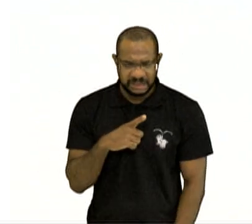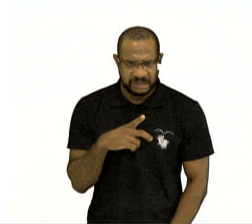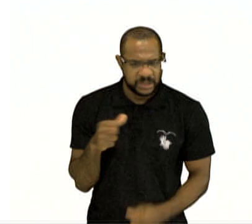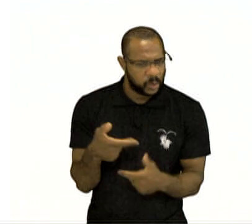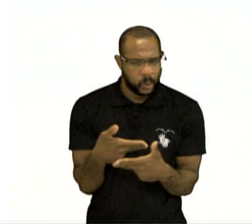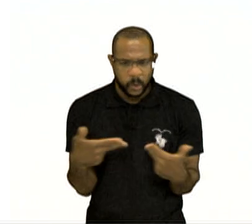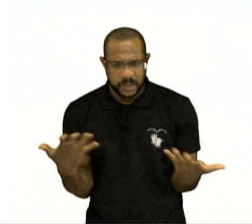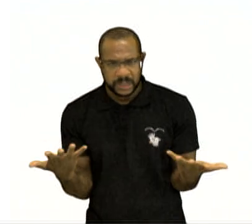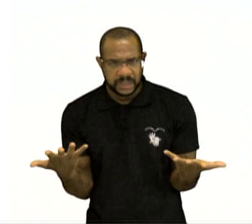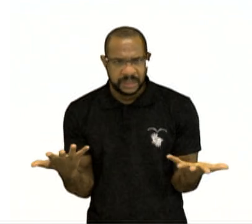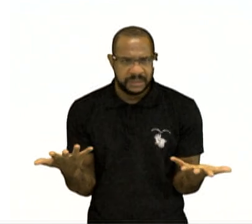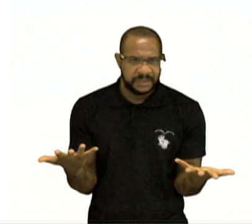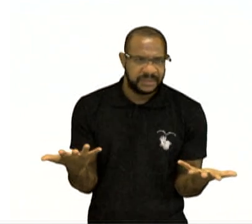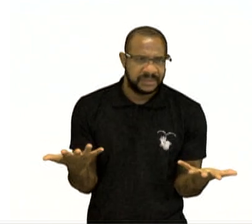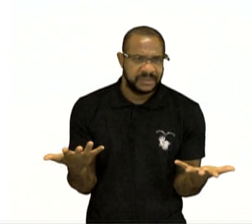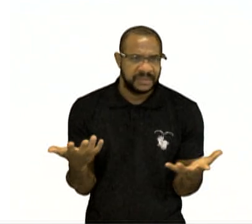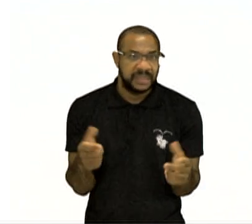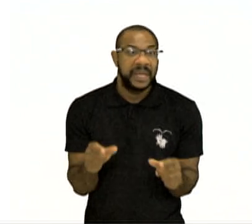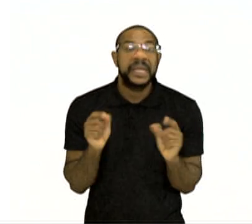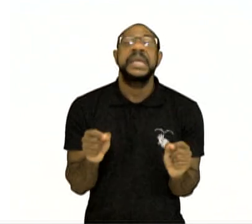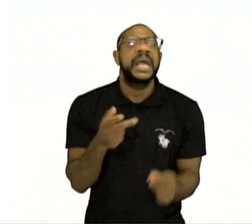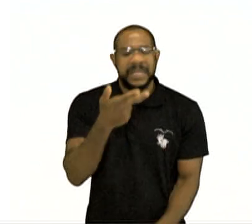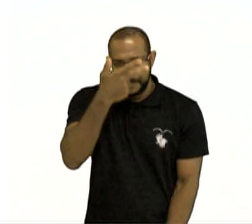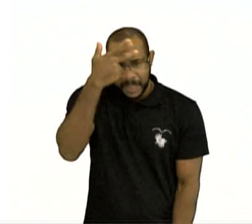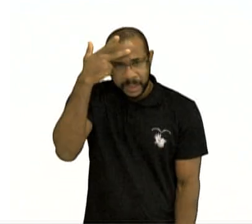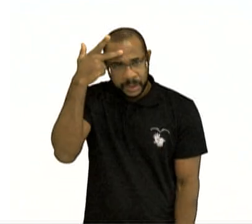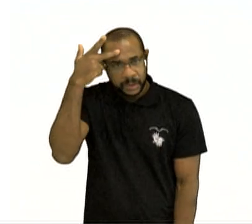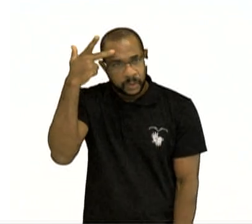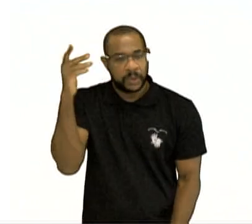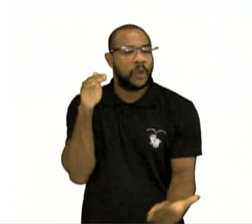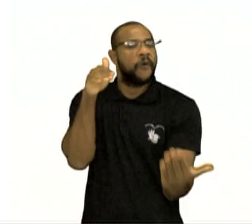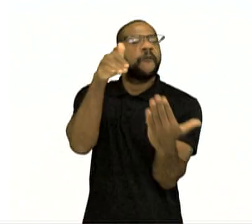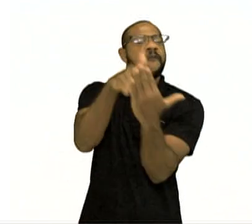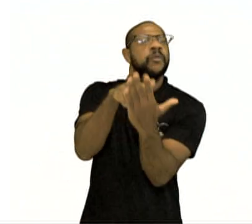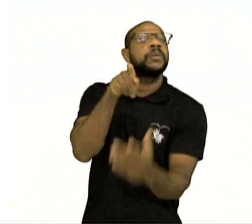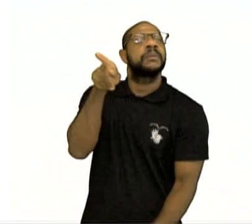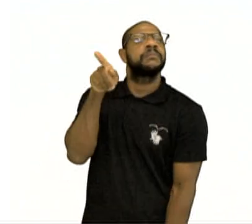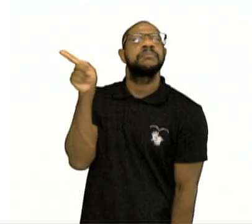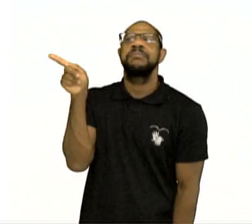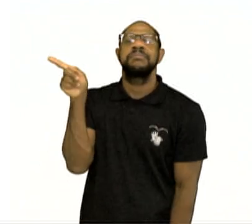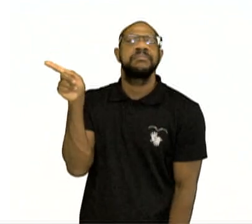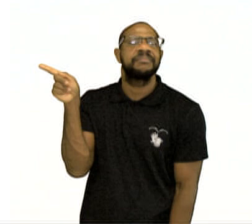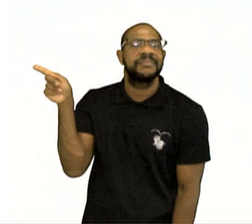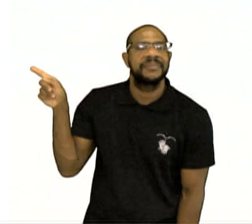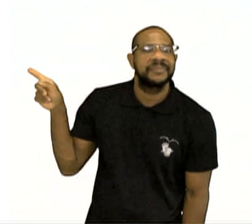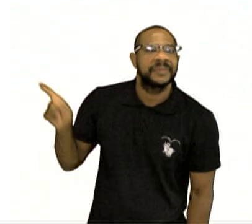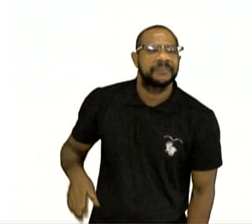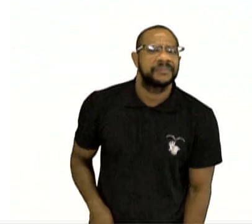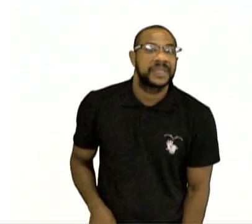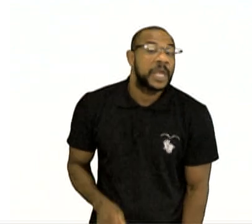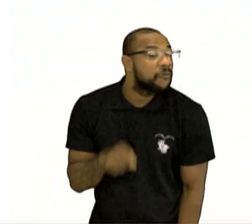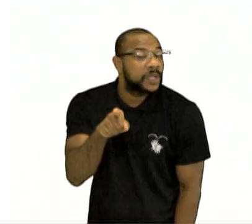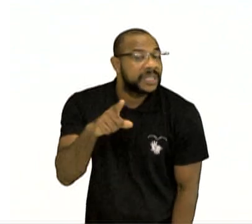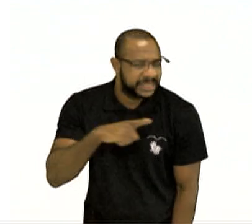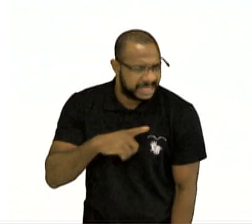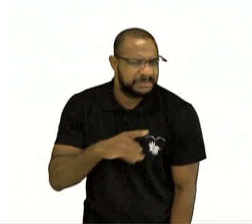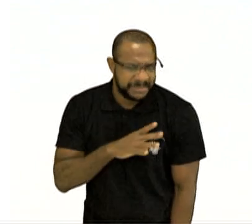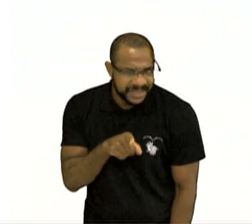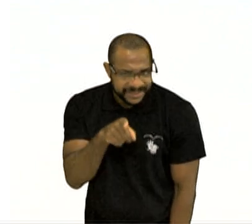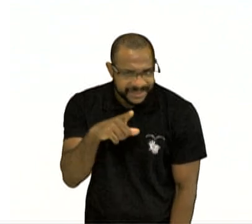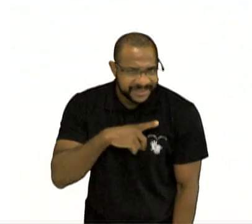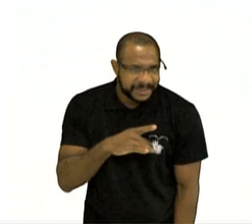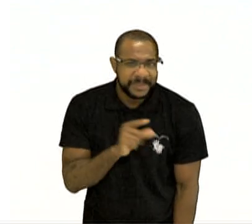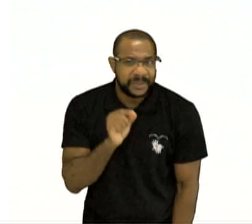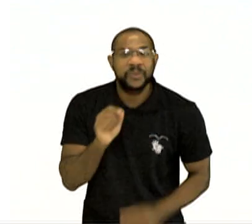coisa? Quem são aquelas pessoas, né? E você teria medo do quê? Né? Do que